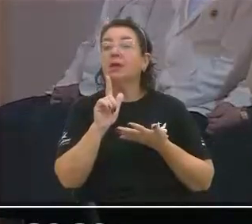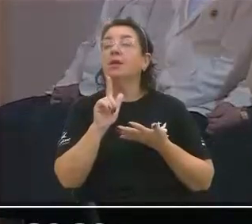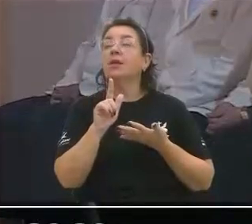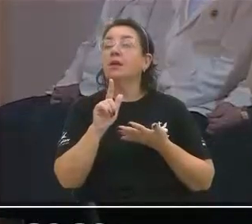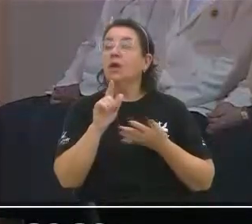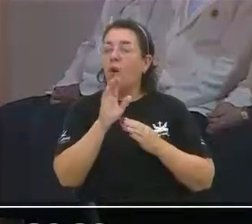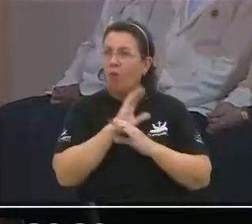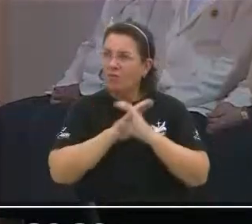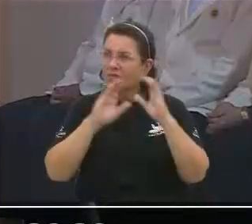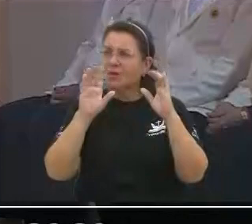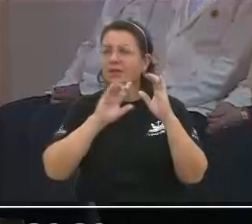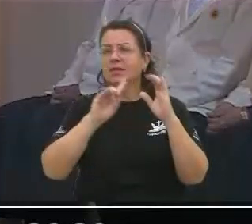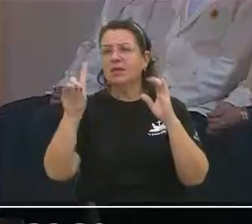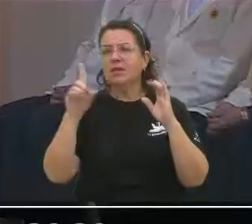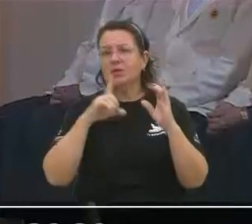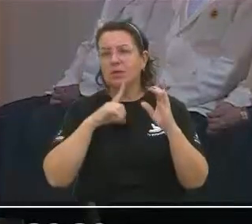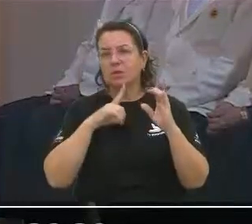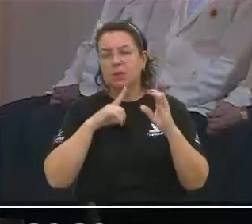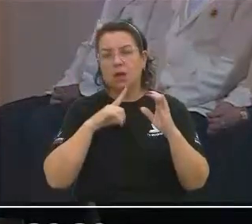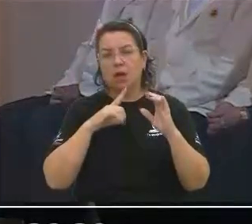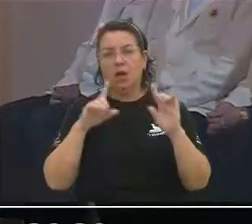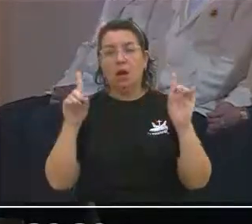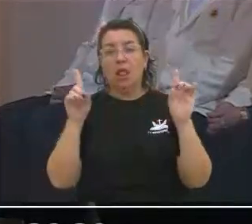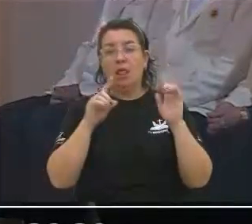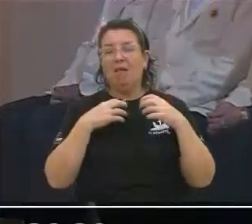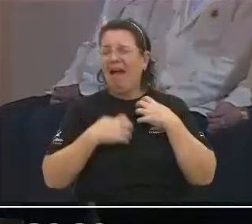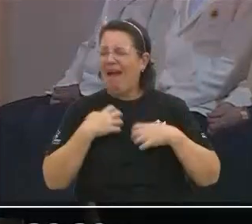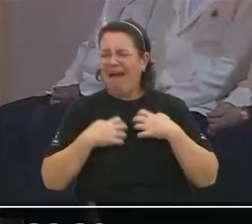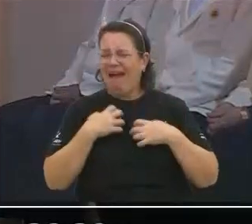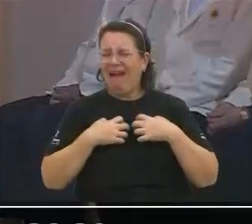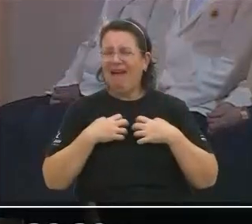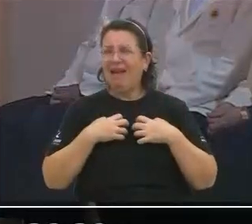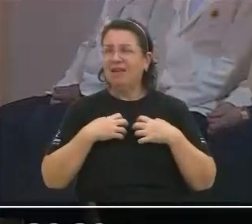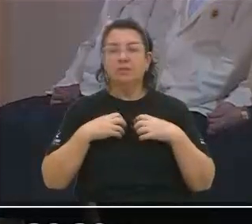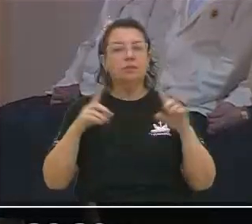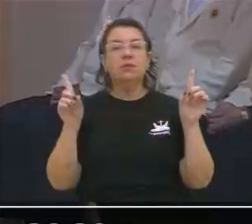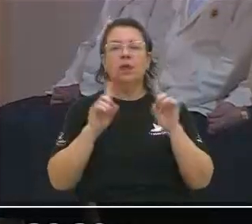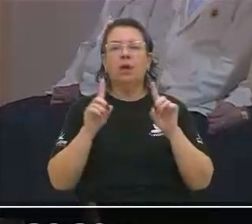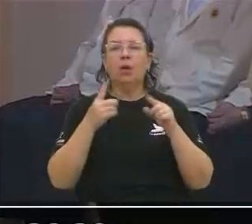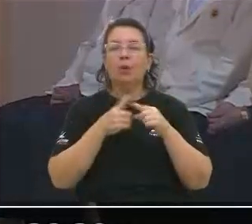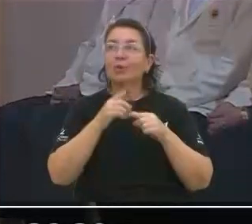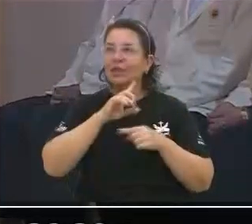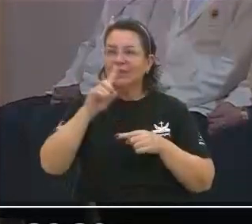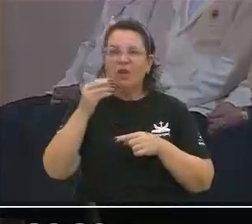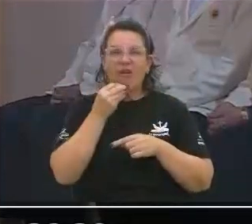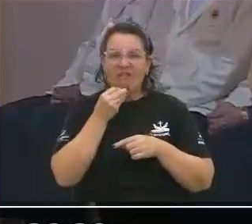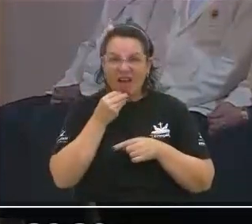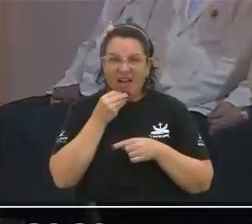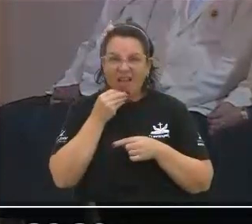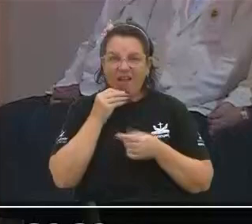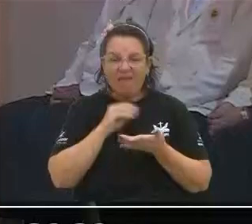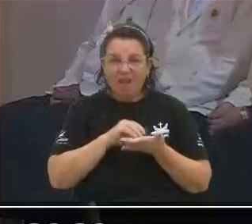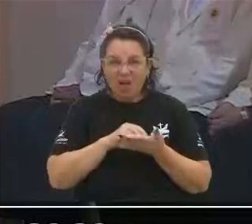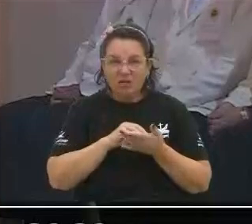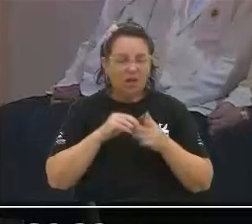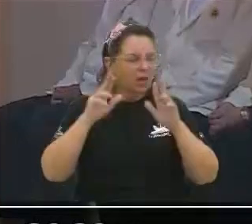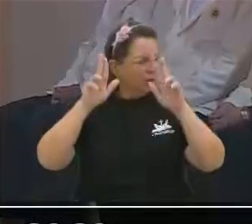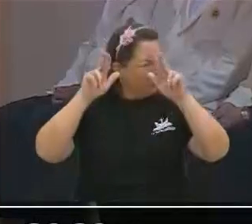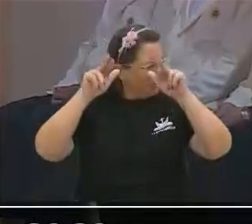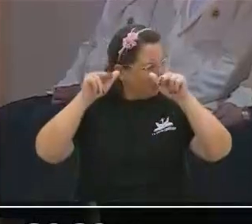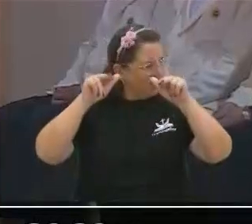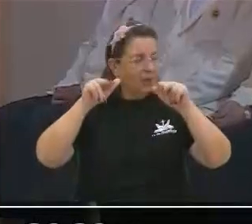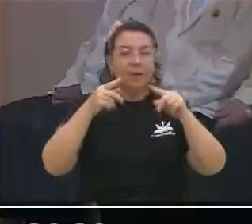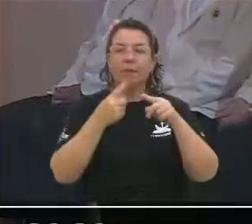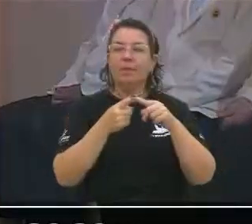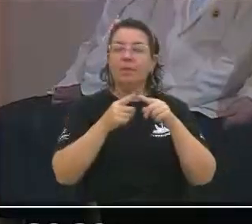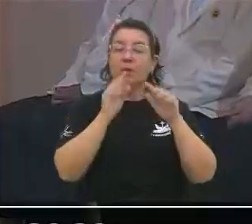confiar em Deus não nos desesperar em Deus porque Deus não falha porque no final do